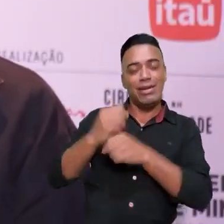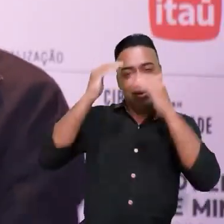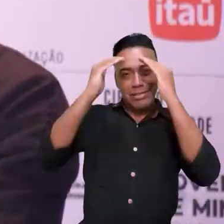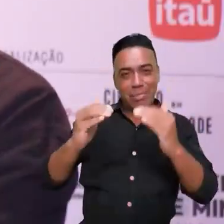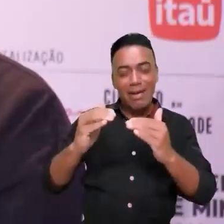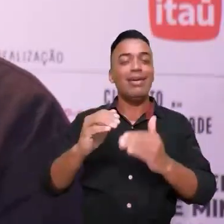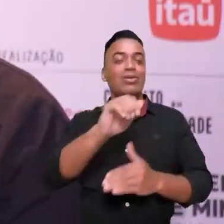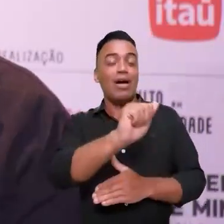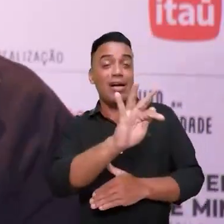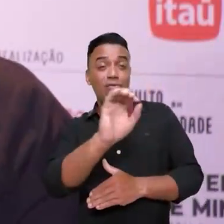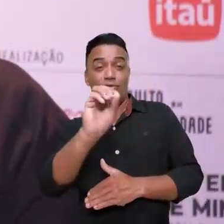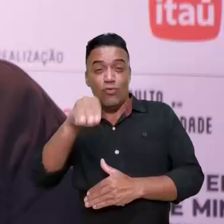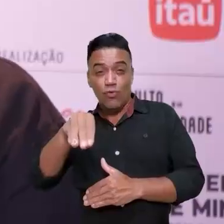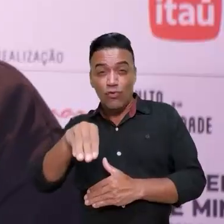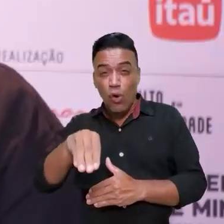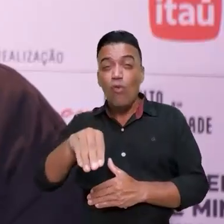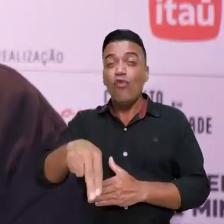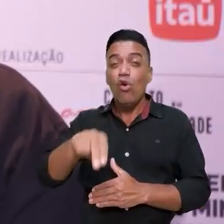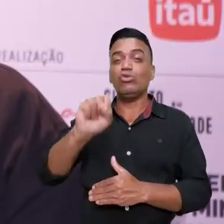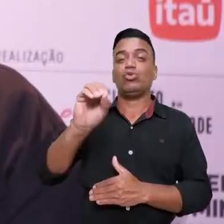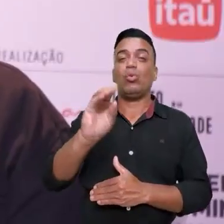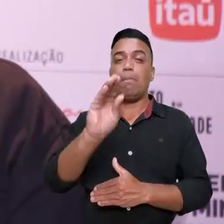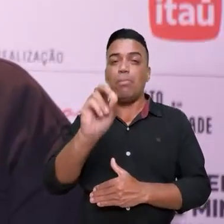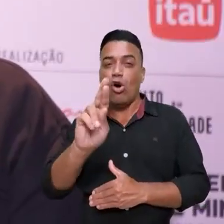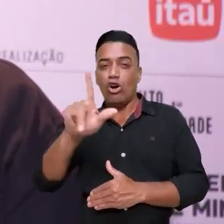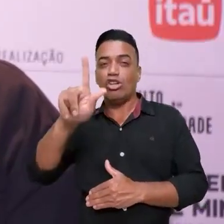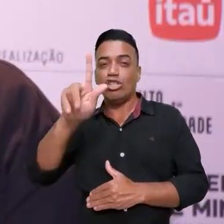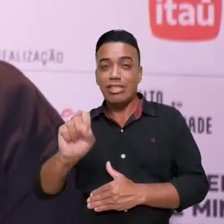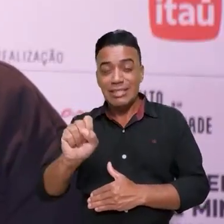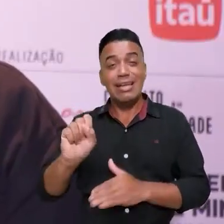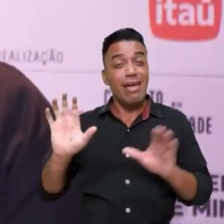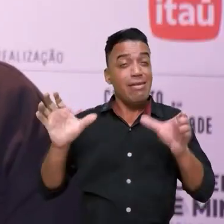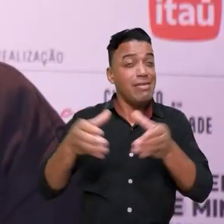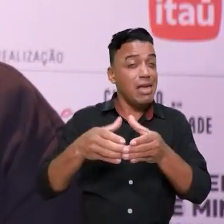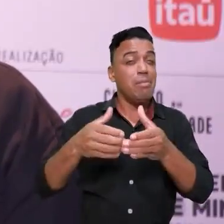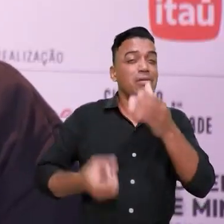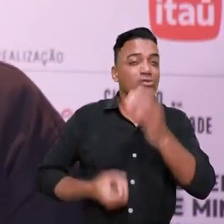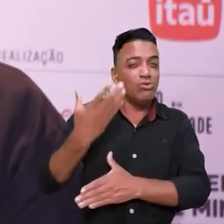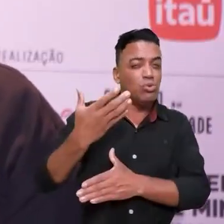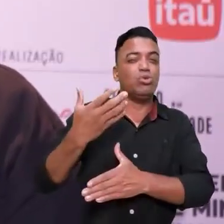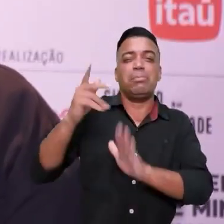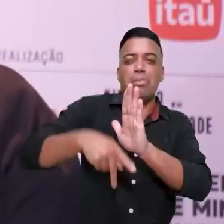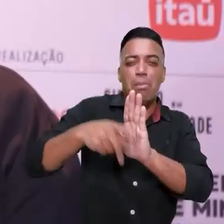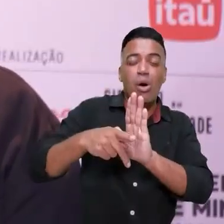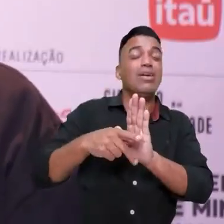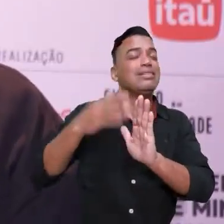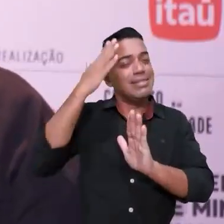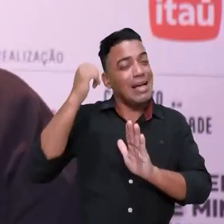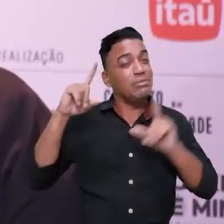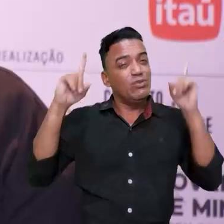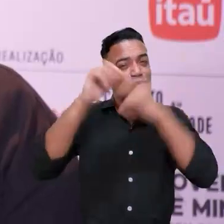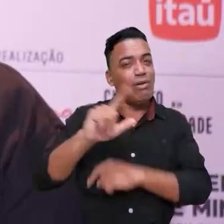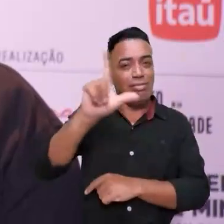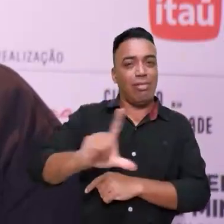Borges e toda a sua equipe, que realizam esse programa. A gente sabe das dificuldades, a gente sabe da literatura no Brasil, especialmente